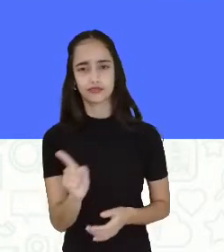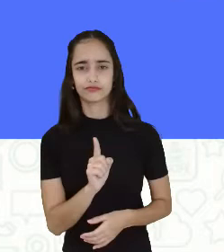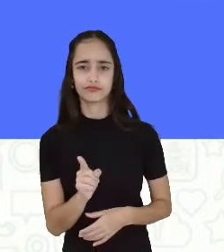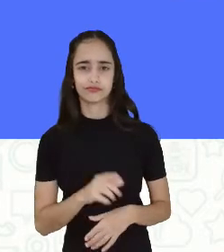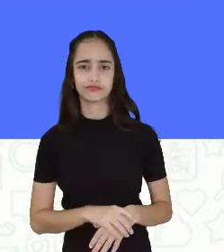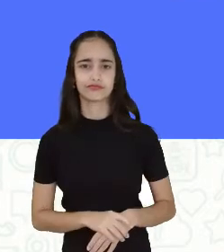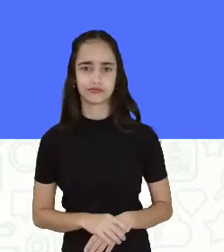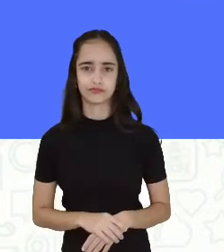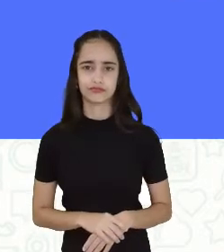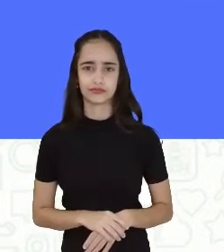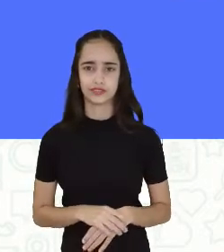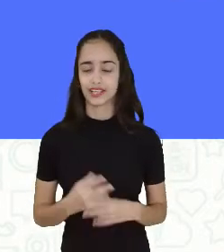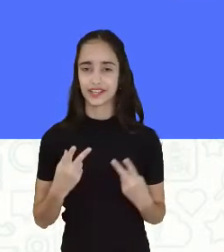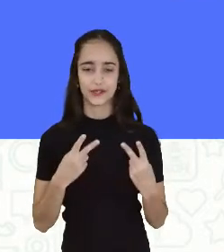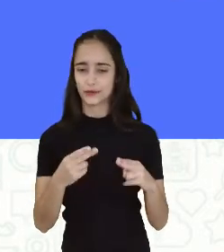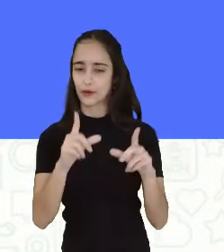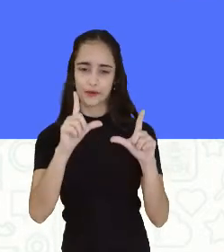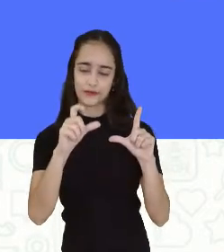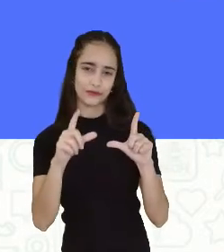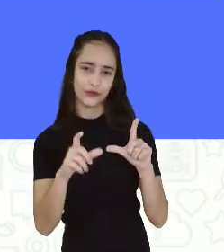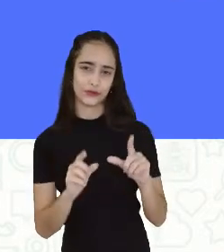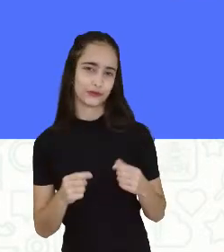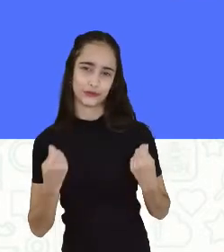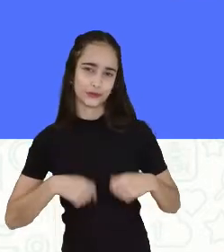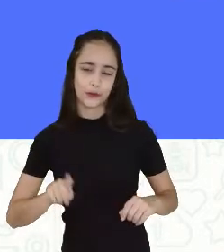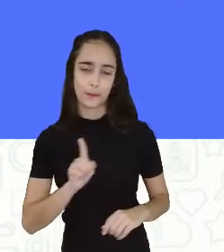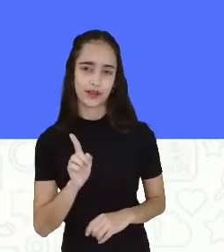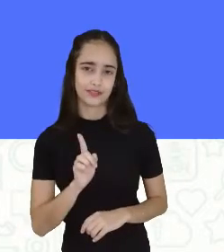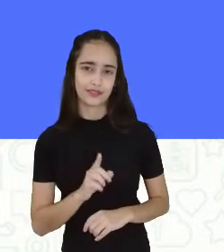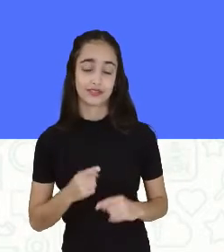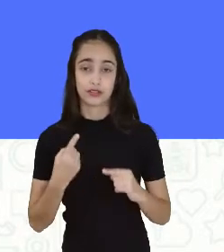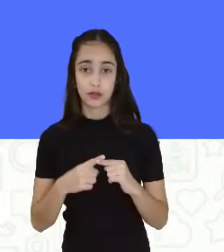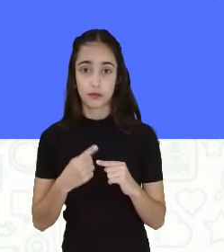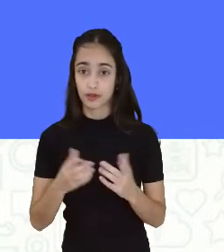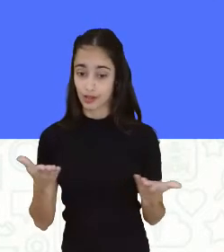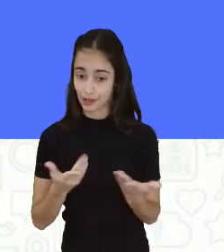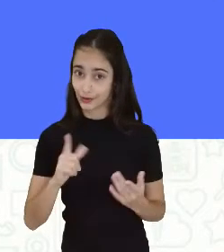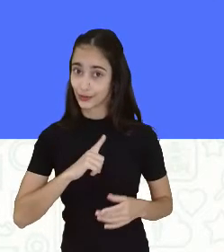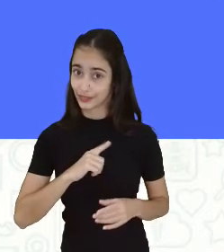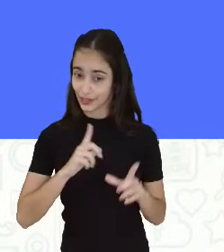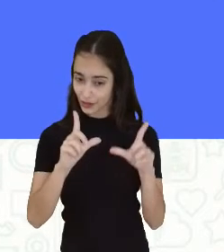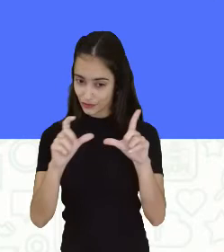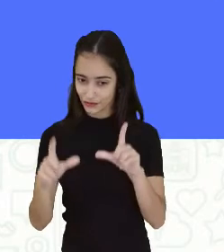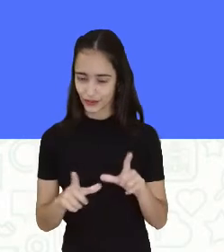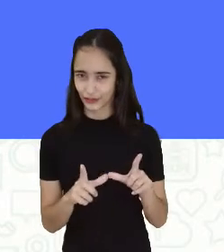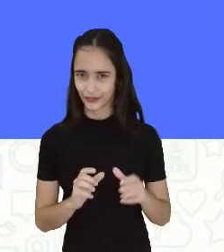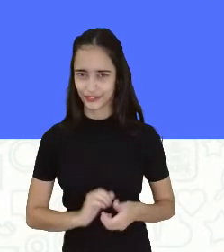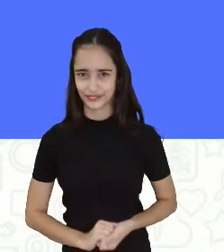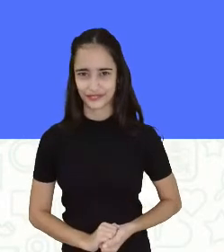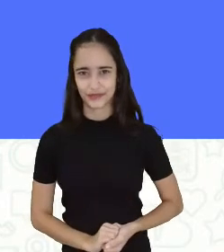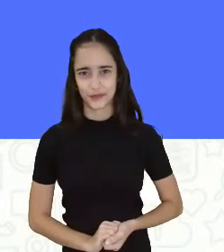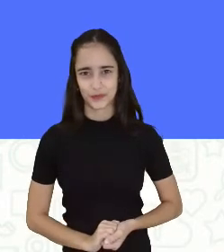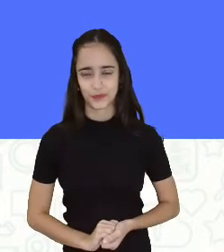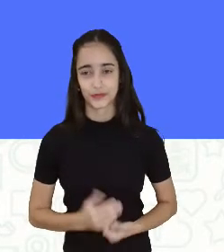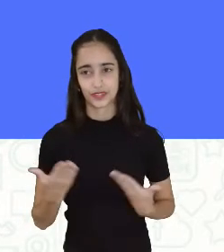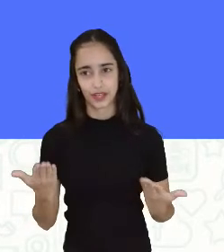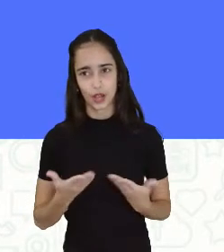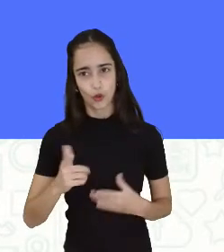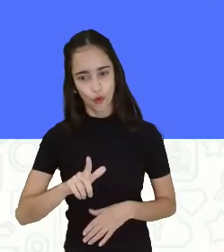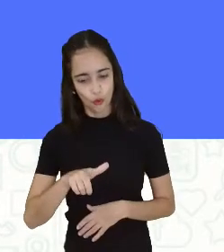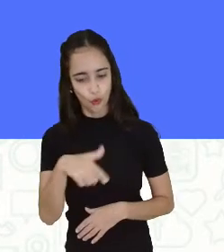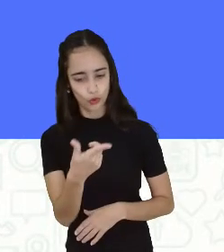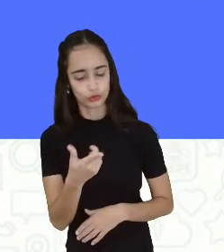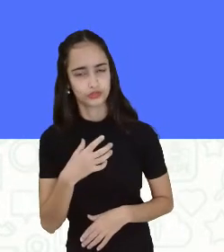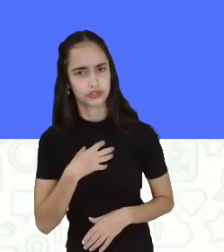como se fosse uma fotografia não precisa mais E agora tem fotografia para isso olha aí outras formas de